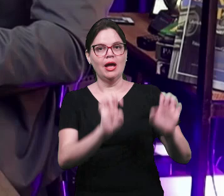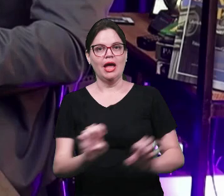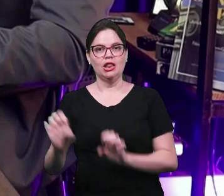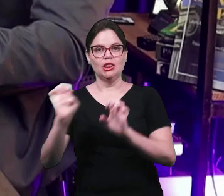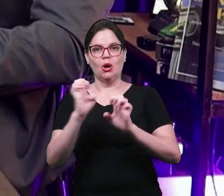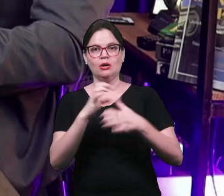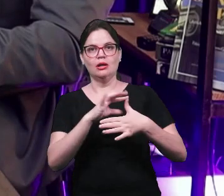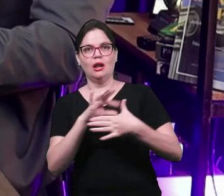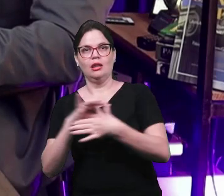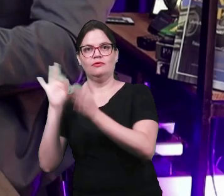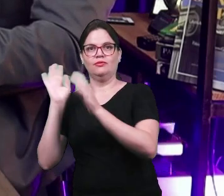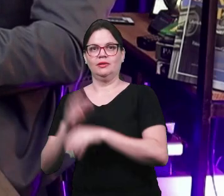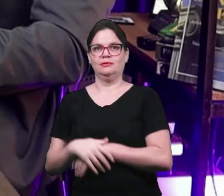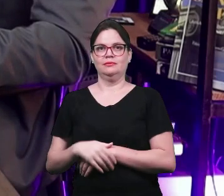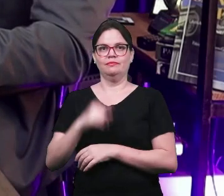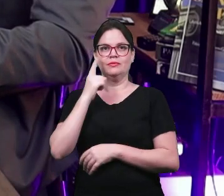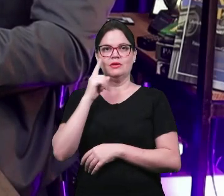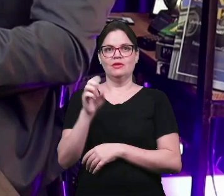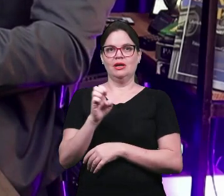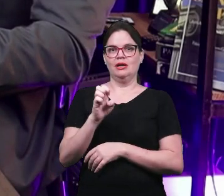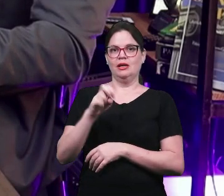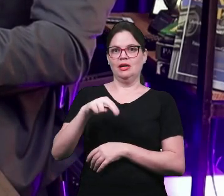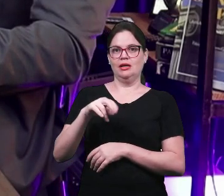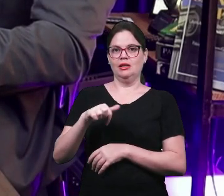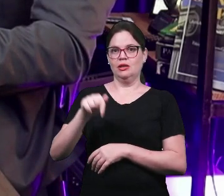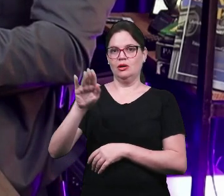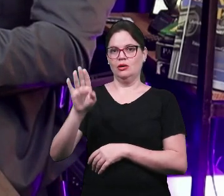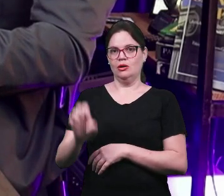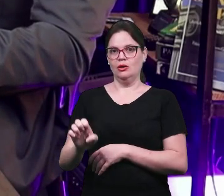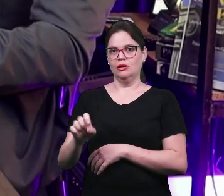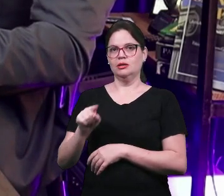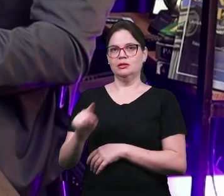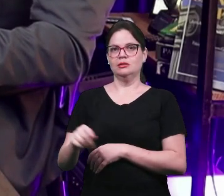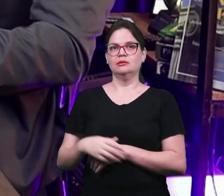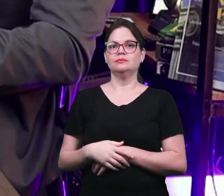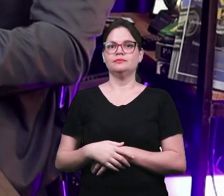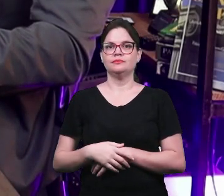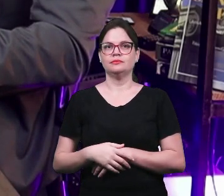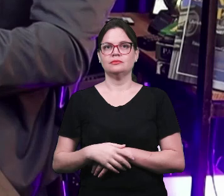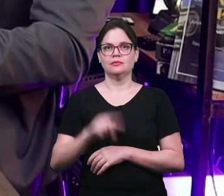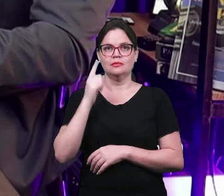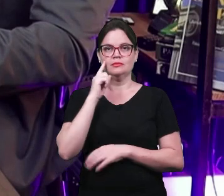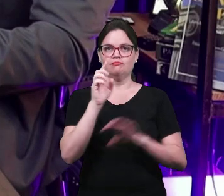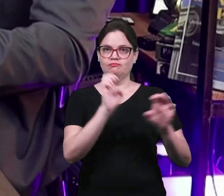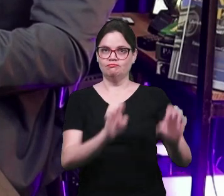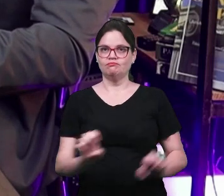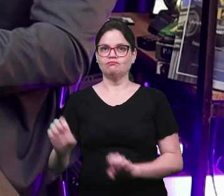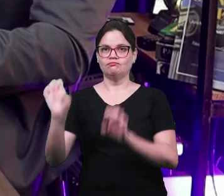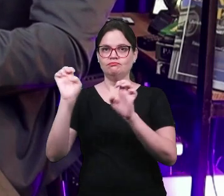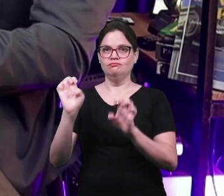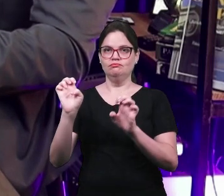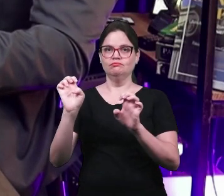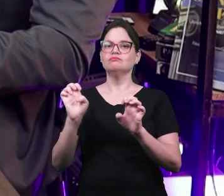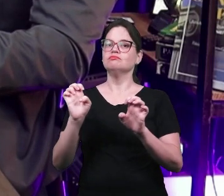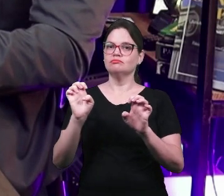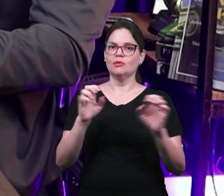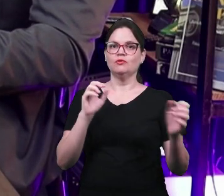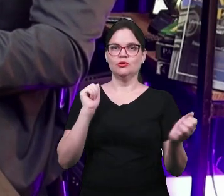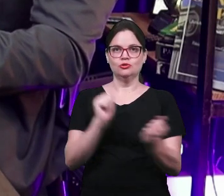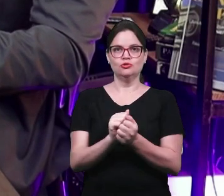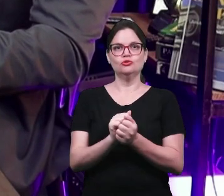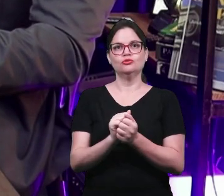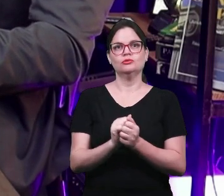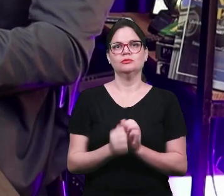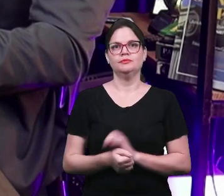né? Esse Enoque aqui, diferente do descendente, do filho de Caim, esse andou com Deus e ele foi transladado, né?